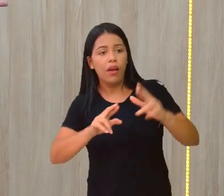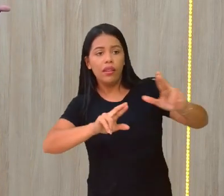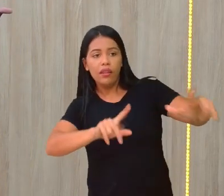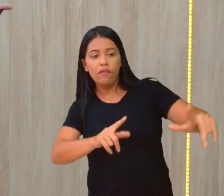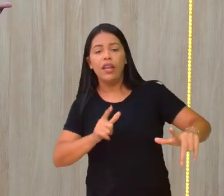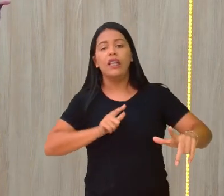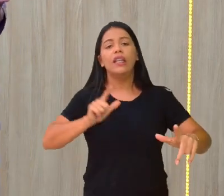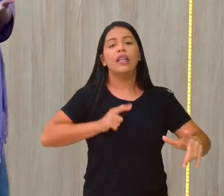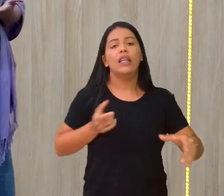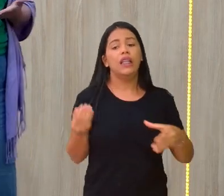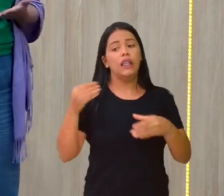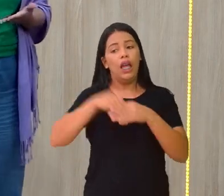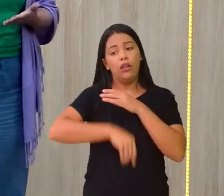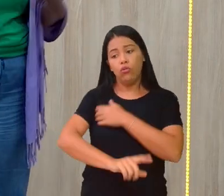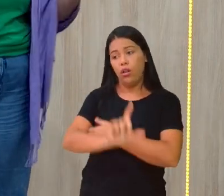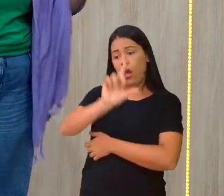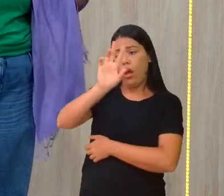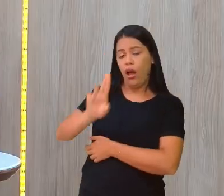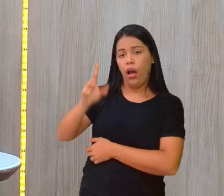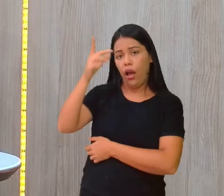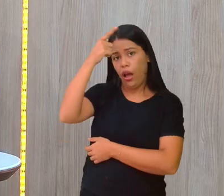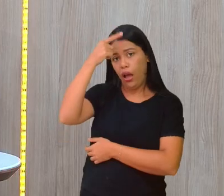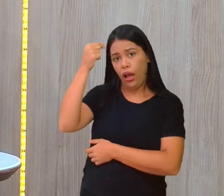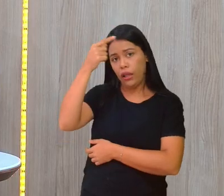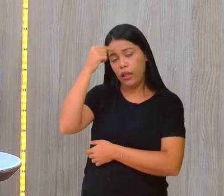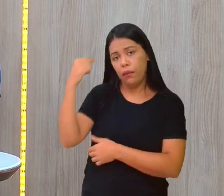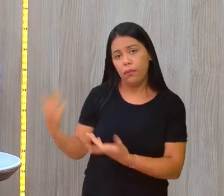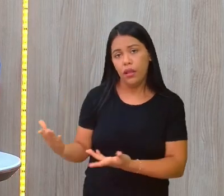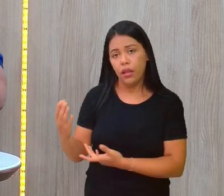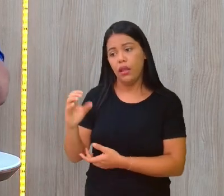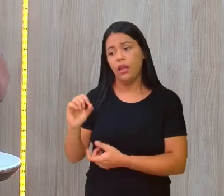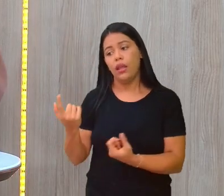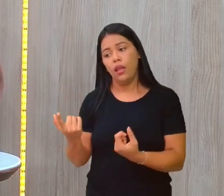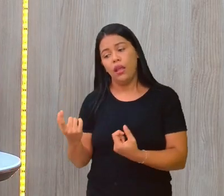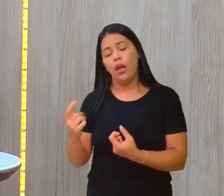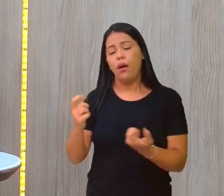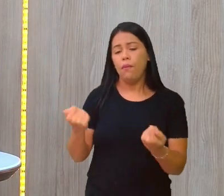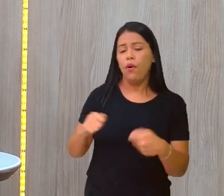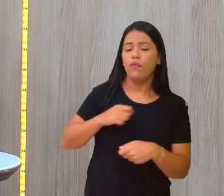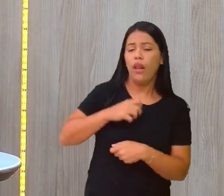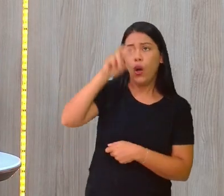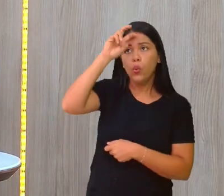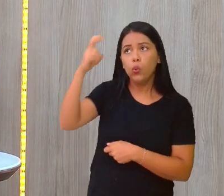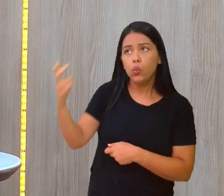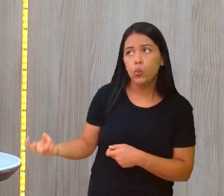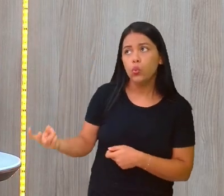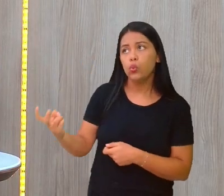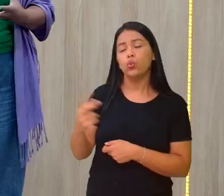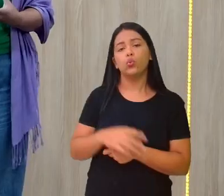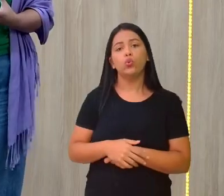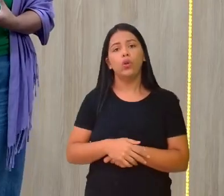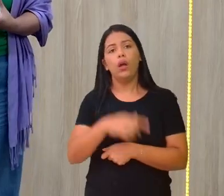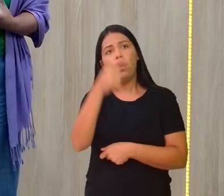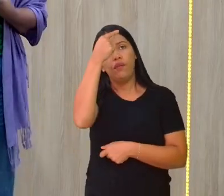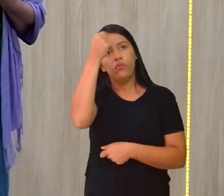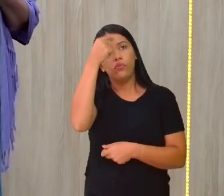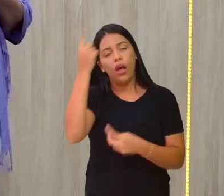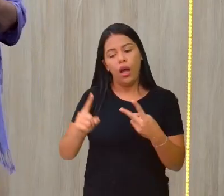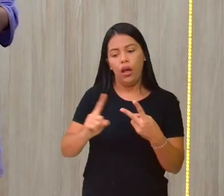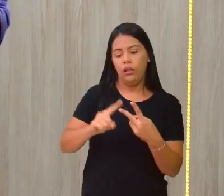ou acadêmica, não é isso? Ou cultura pop, que está ligada ao mundo da mídia. O mundo da mídia, então, chama-se cultura